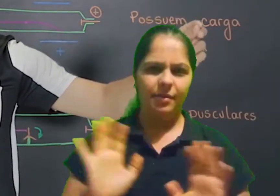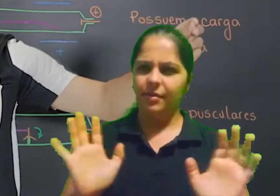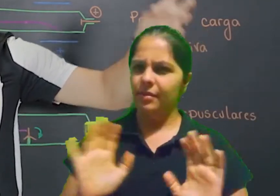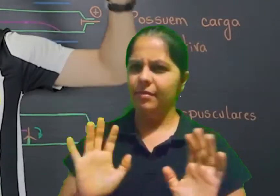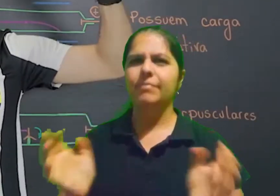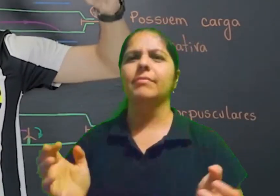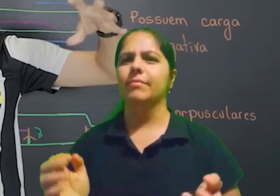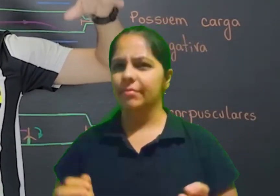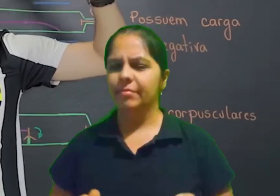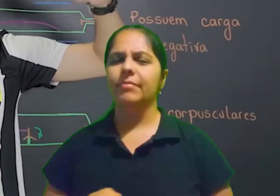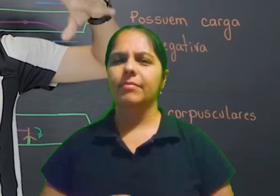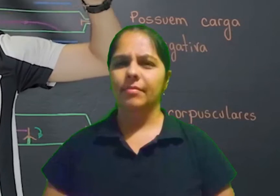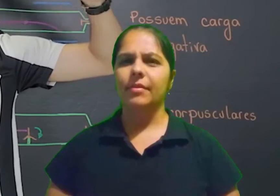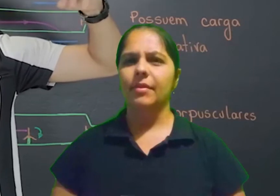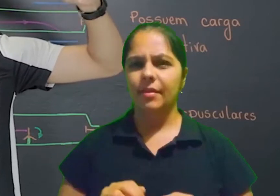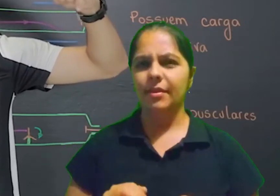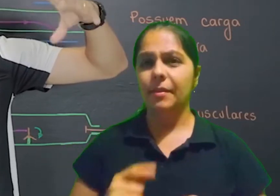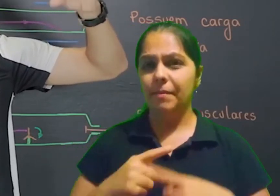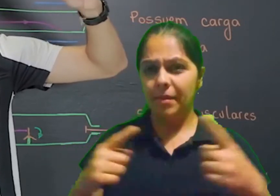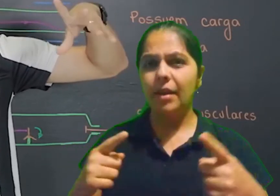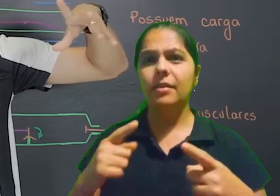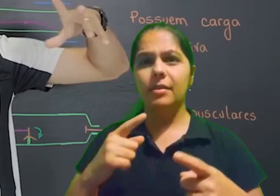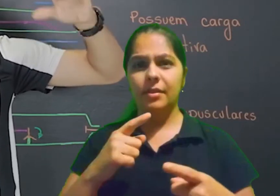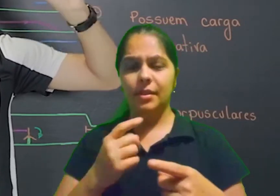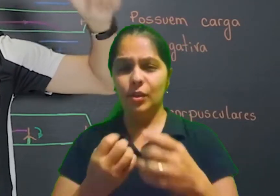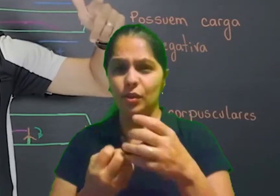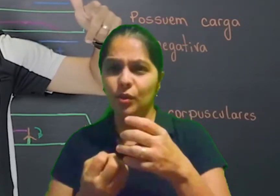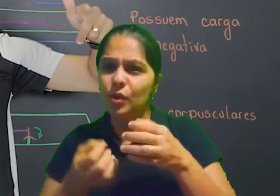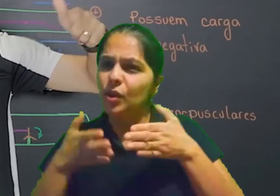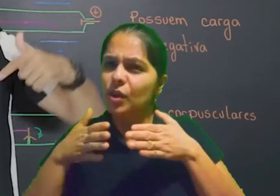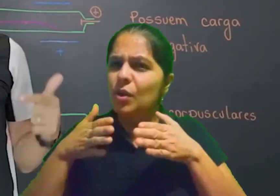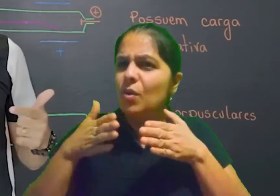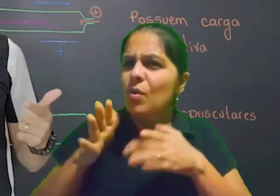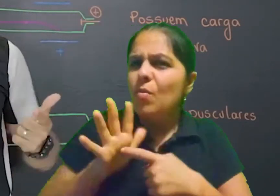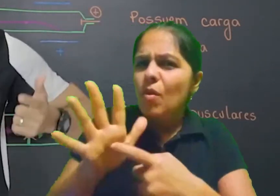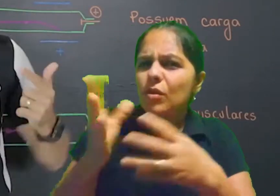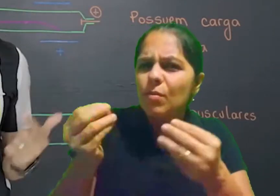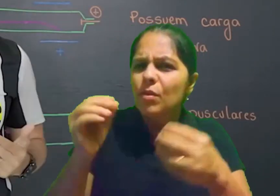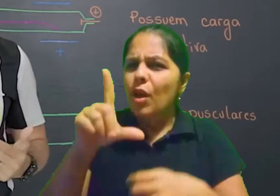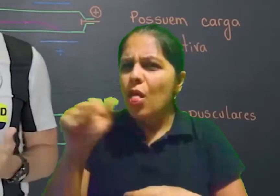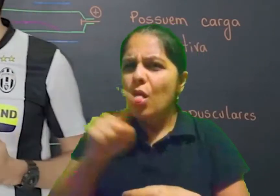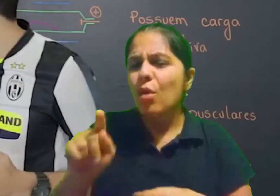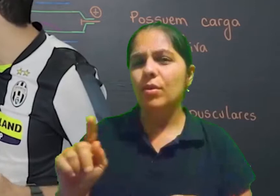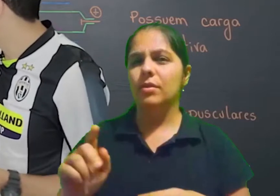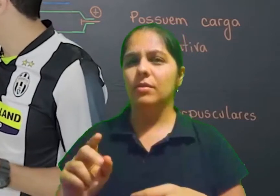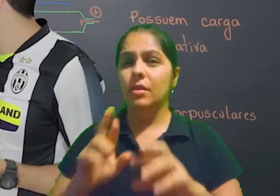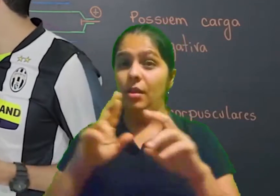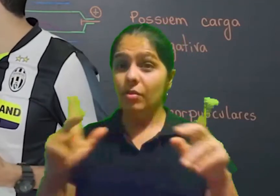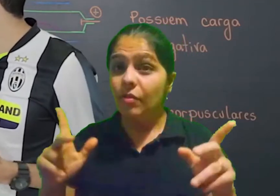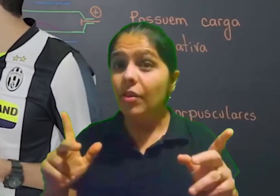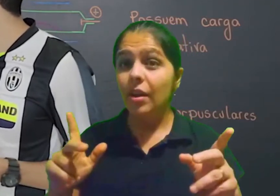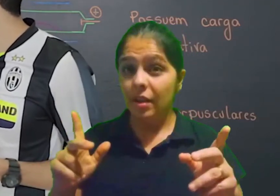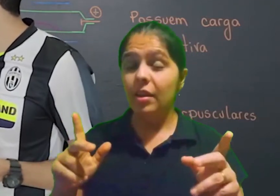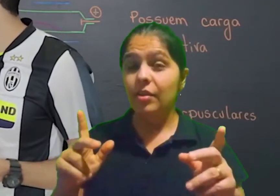lá dentro, então ela emite bastante luz. Essa ampola de Crookes é um pouquinho diferente porque ela tem